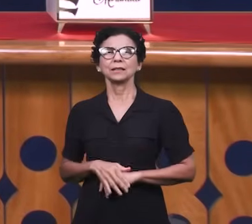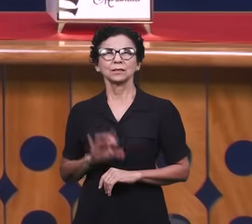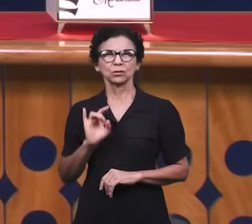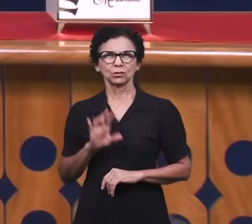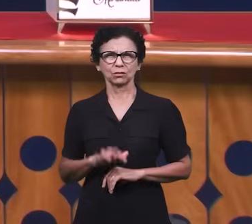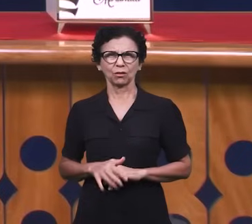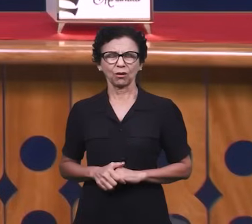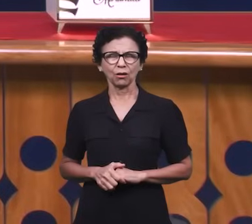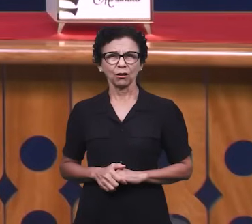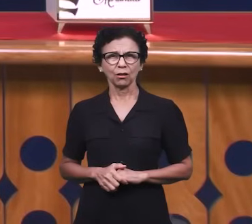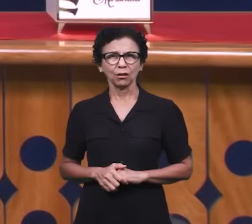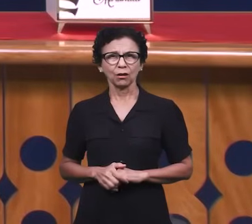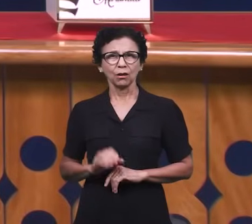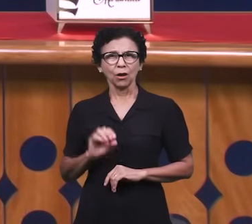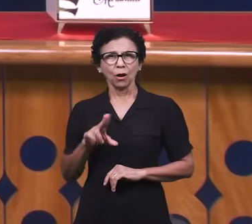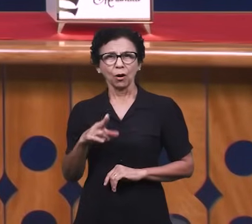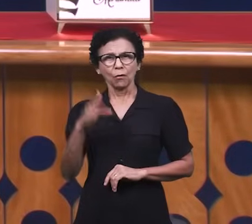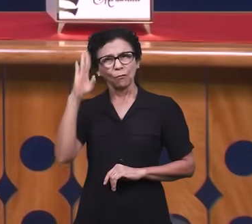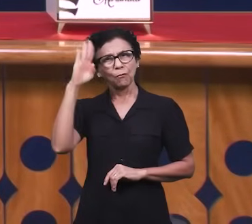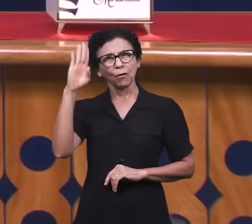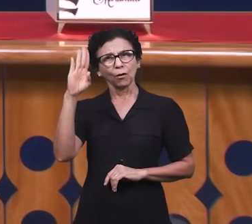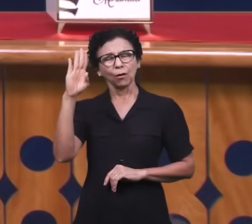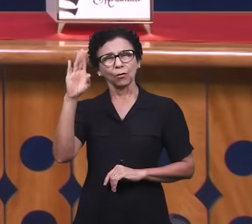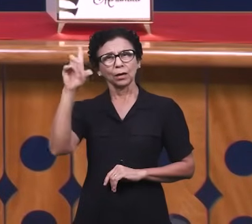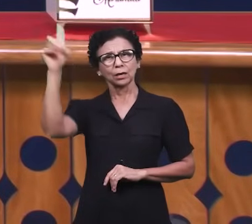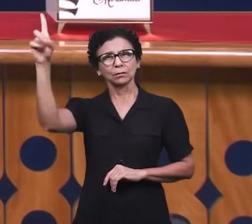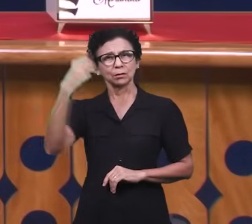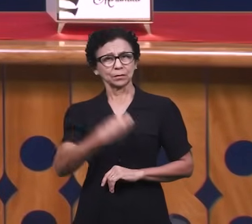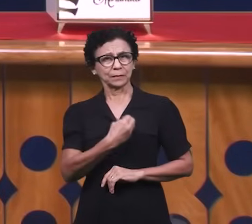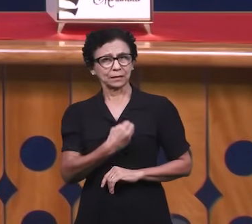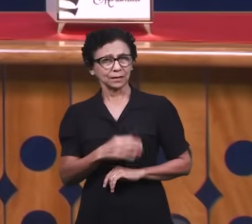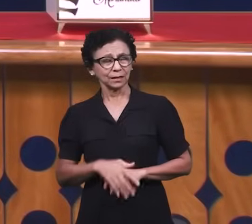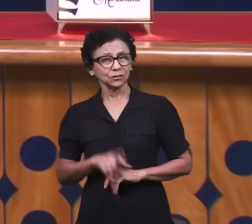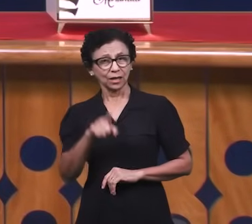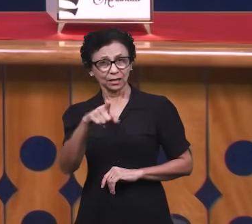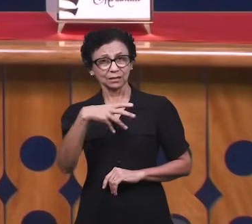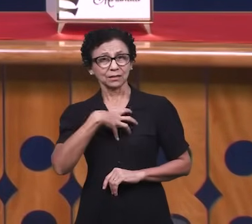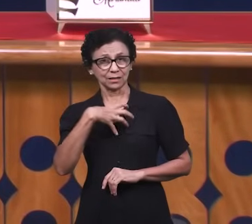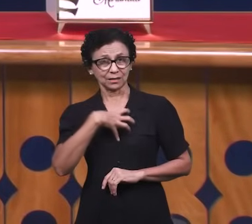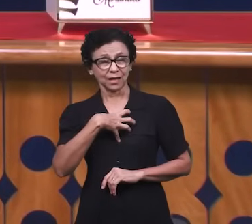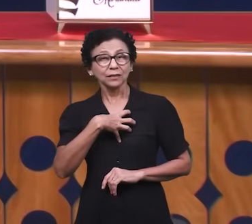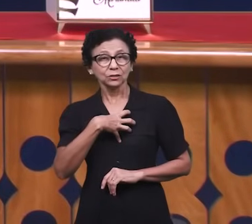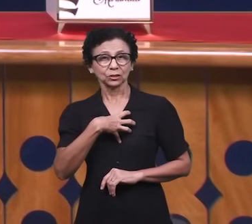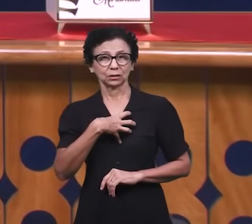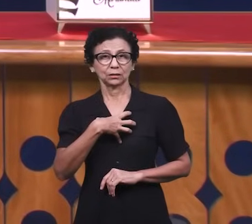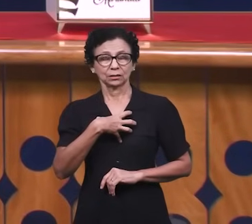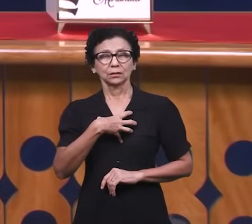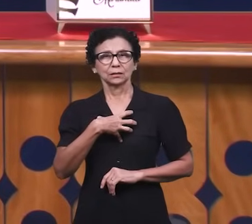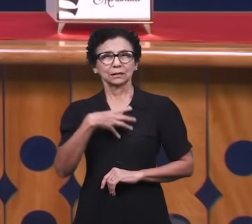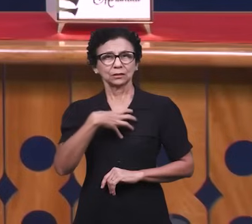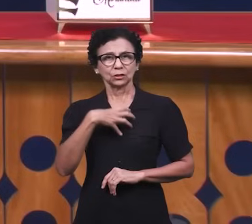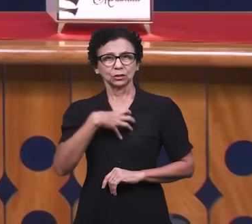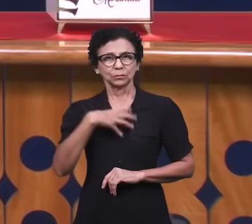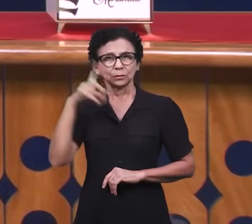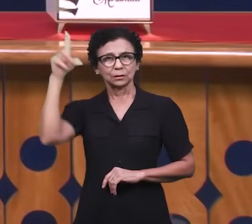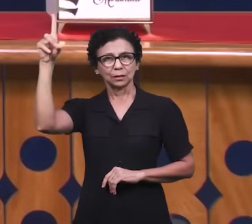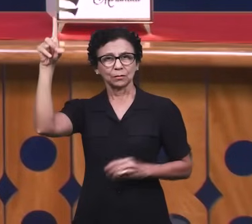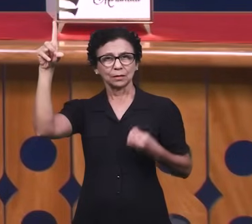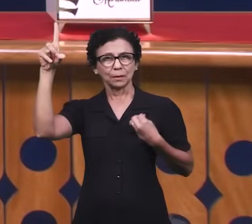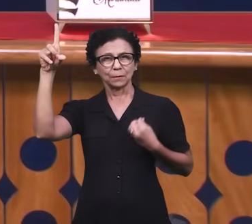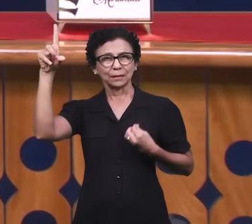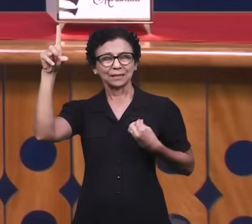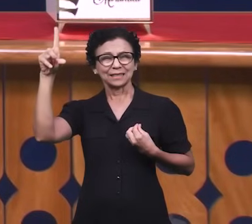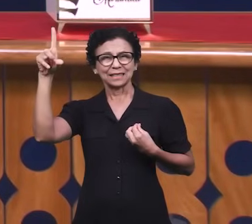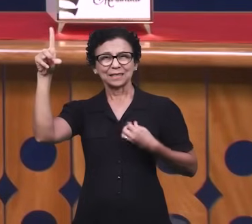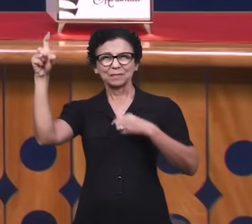ali está a presença de Deus? É esse o sentimento que nós temos? Porque quando nós temos o sentimento da presença de Deus, há